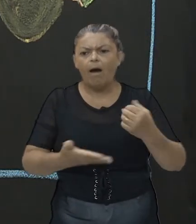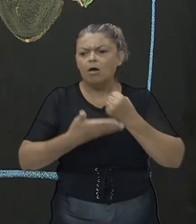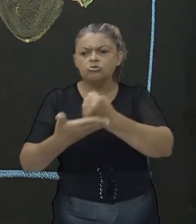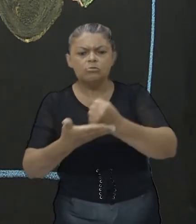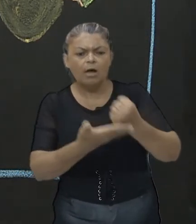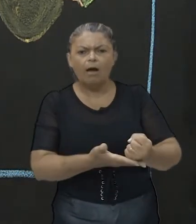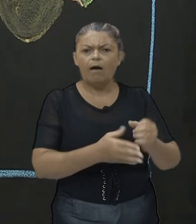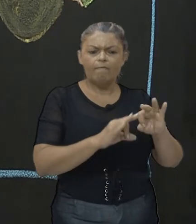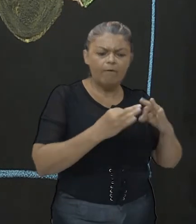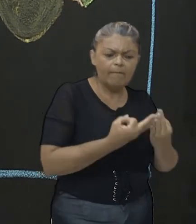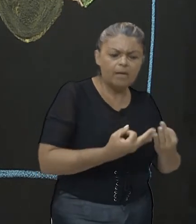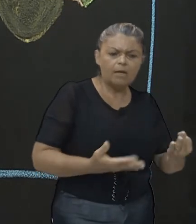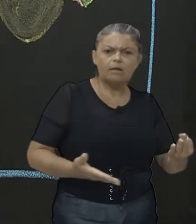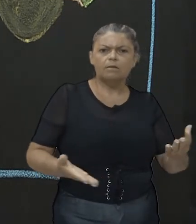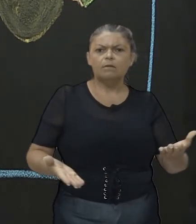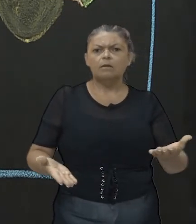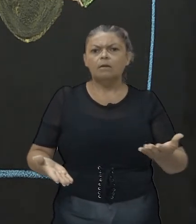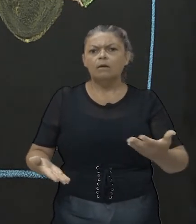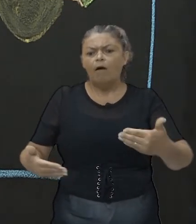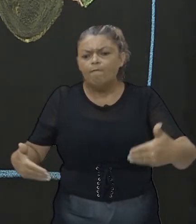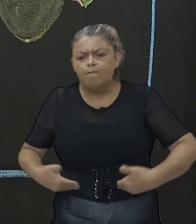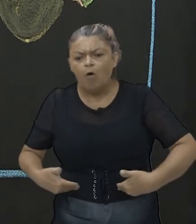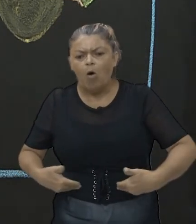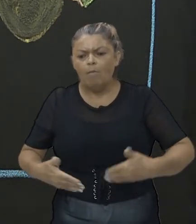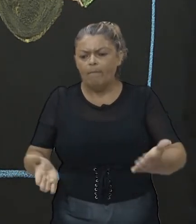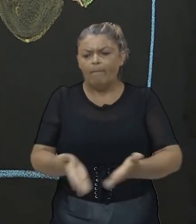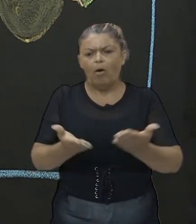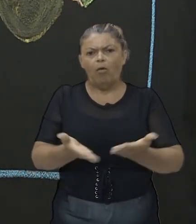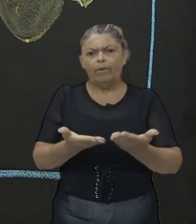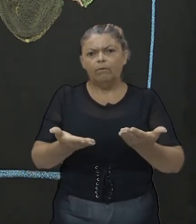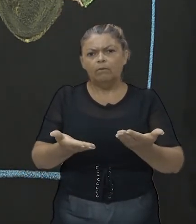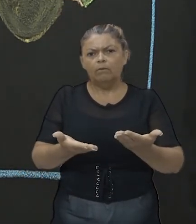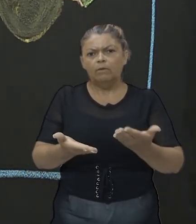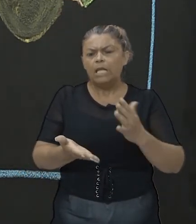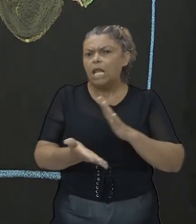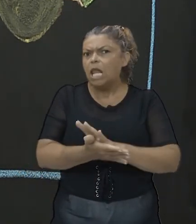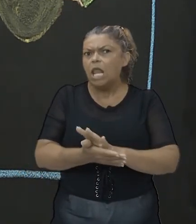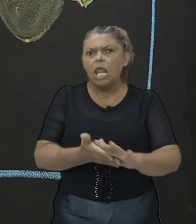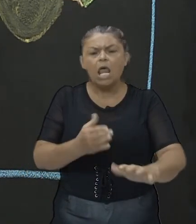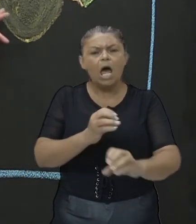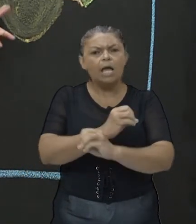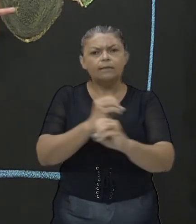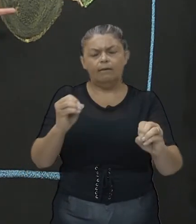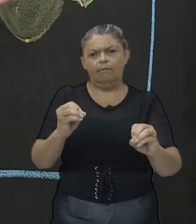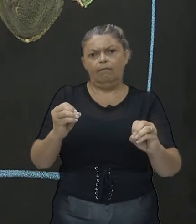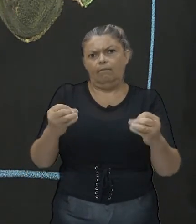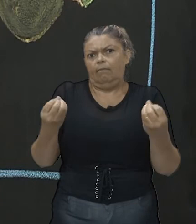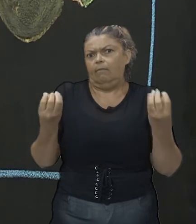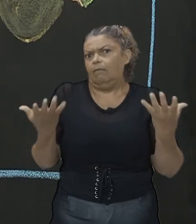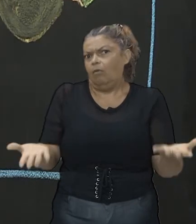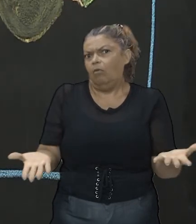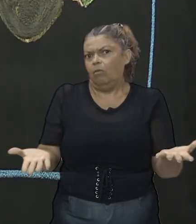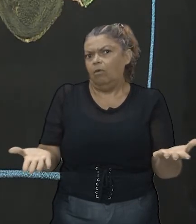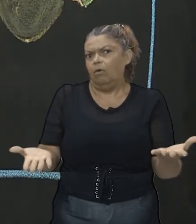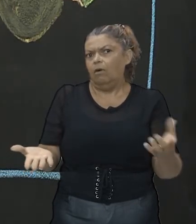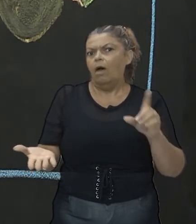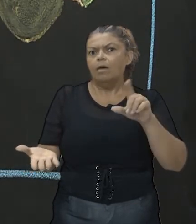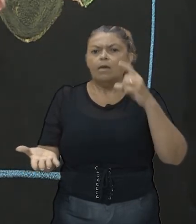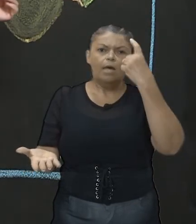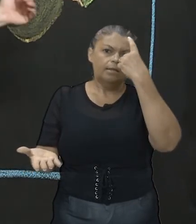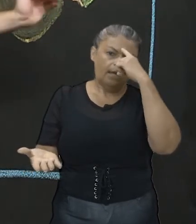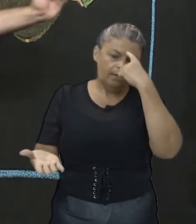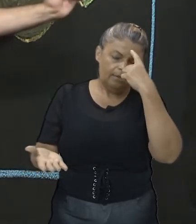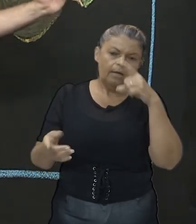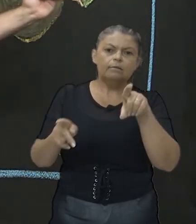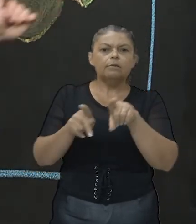outros aspectos, nós vamos ter uma grande mortalidade infantil, principalmente na região do sul asiático, na Índia, na região de